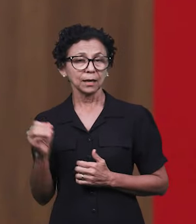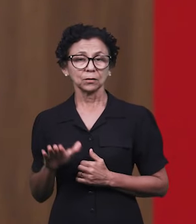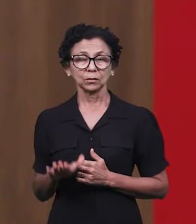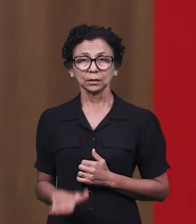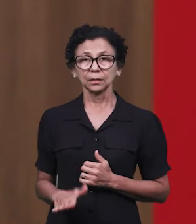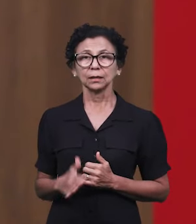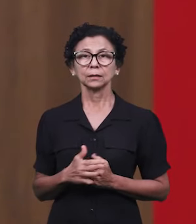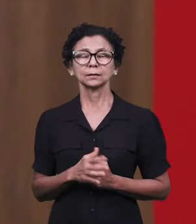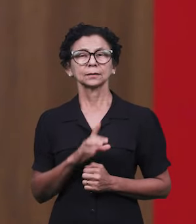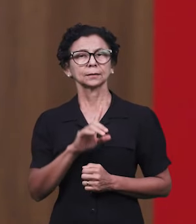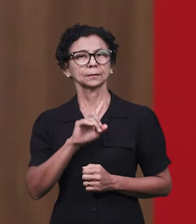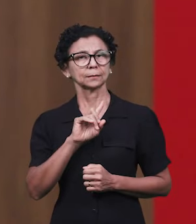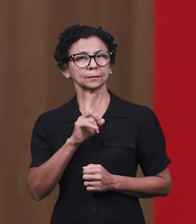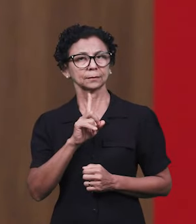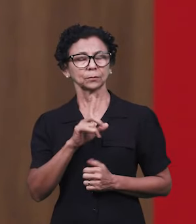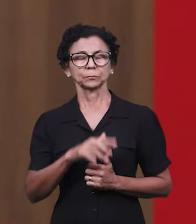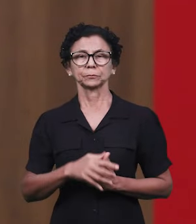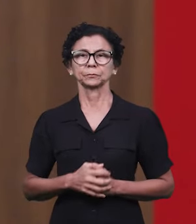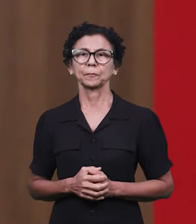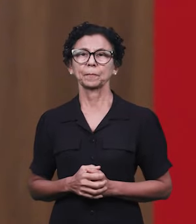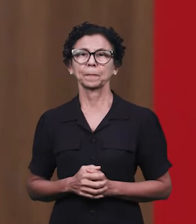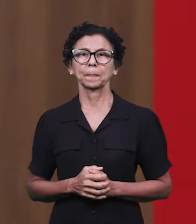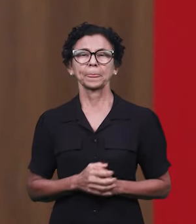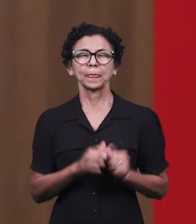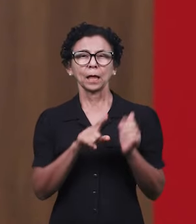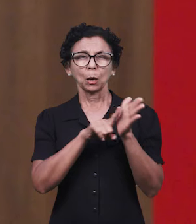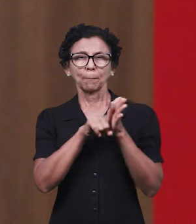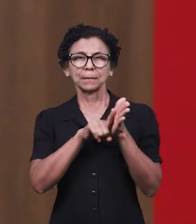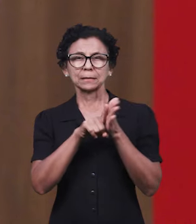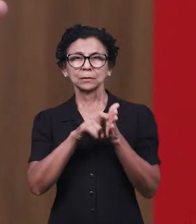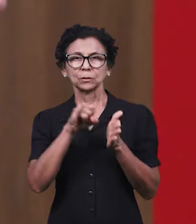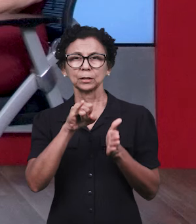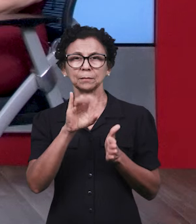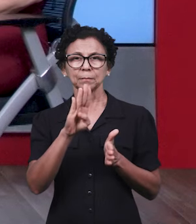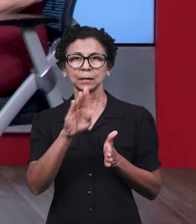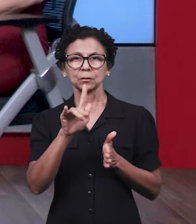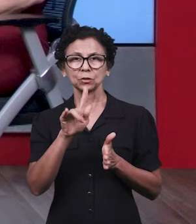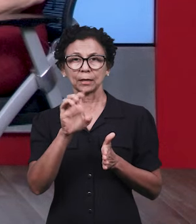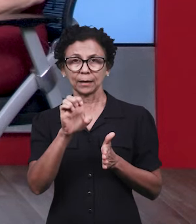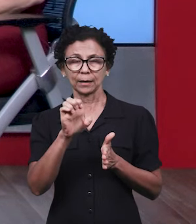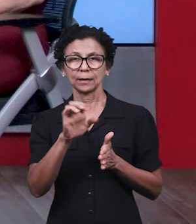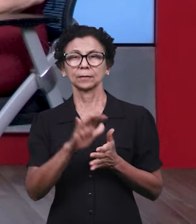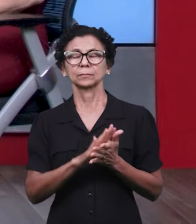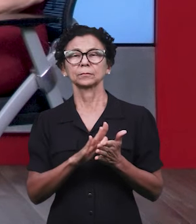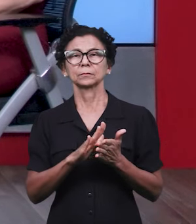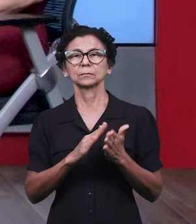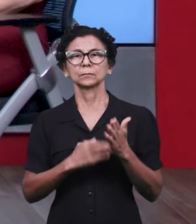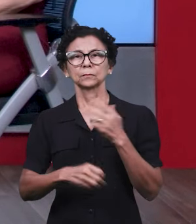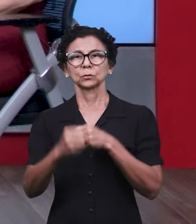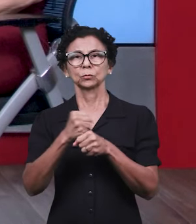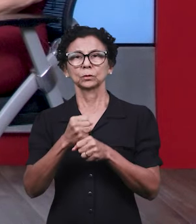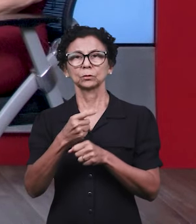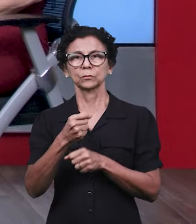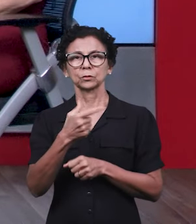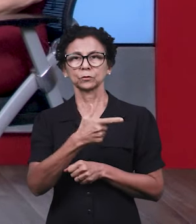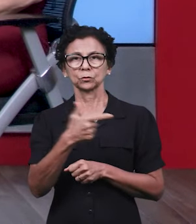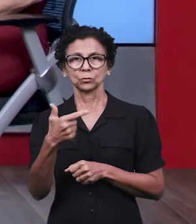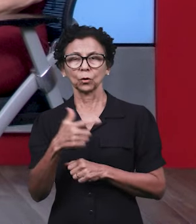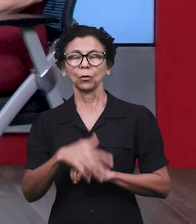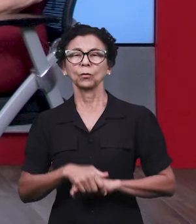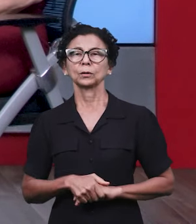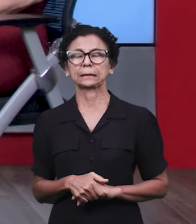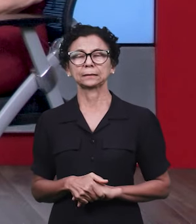essa última estatística do IBGE de 2022 mostrou que a maioria das deficiências é a partir de 15 anos.